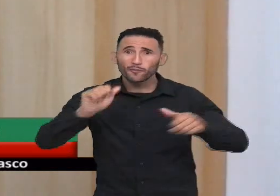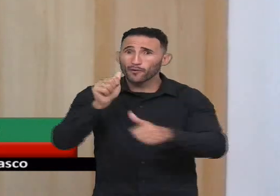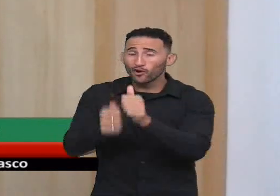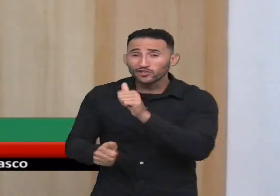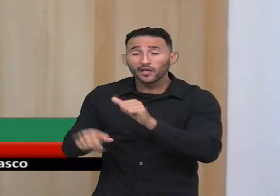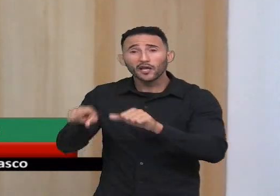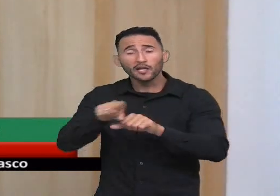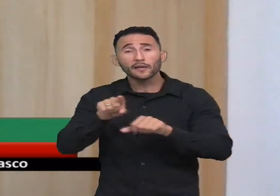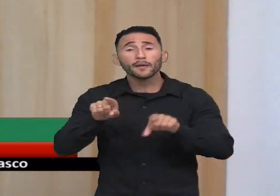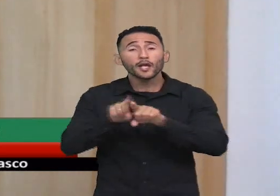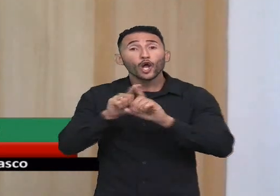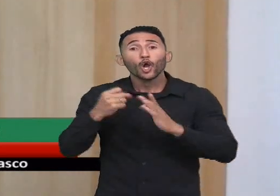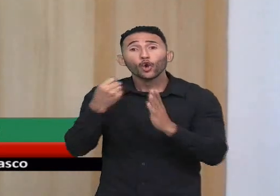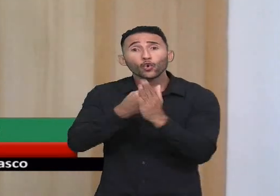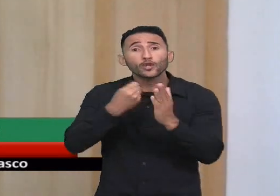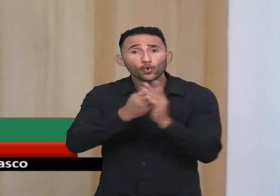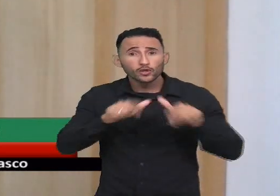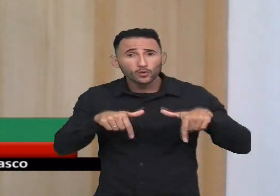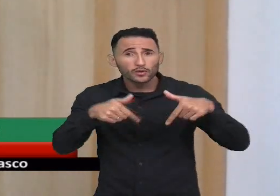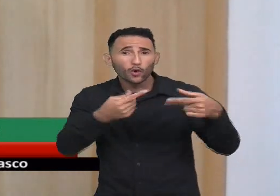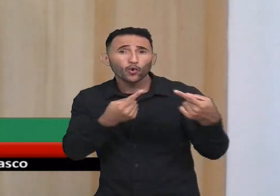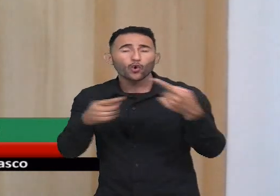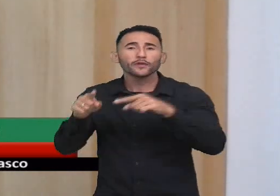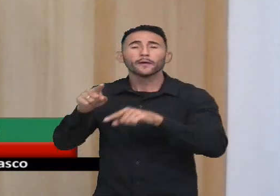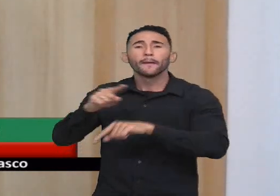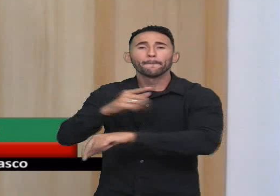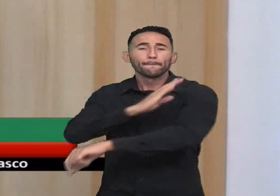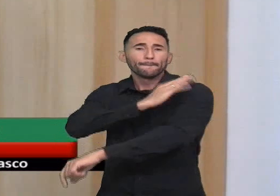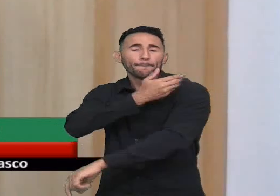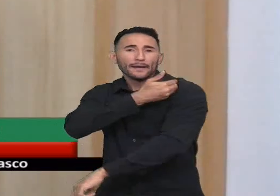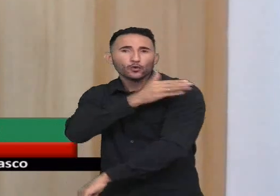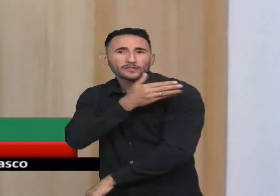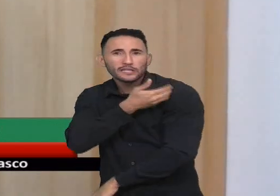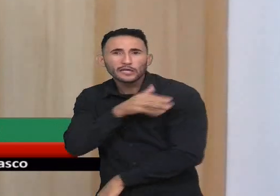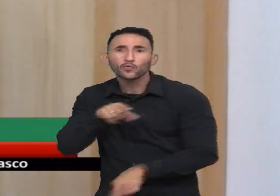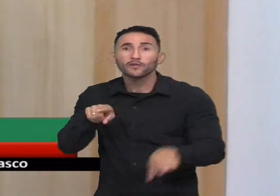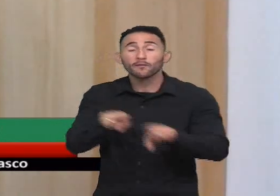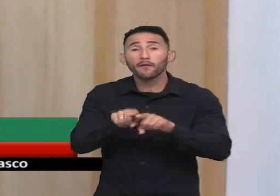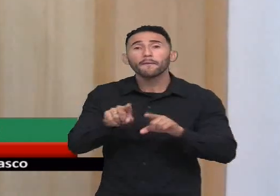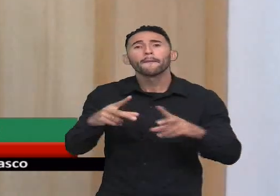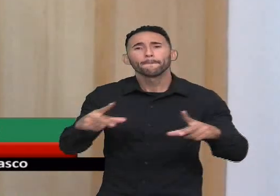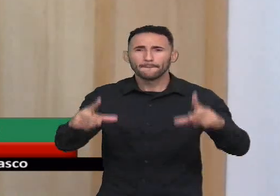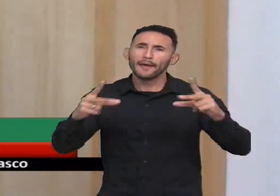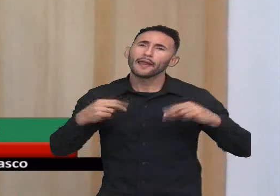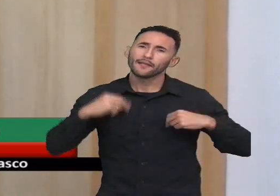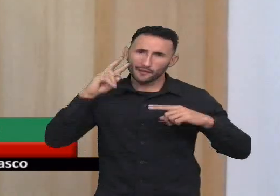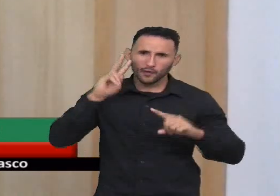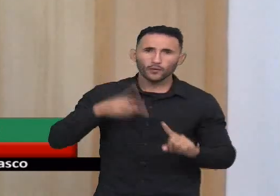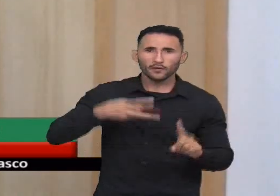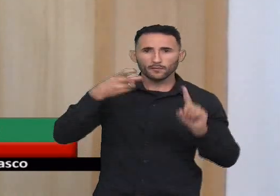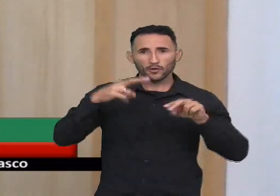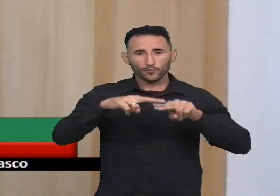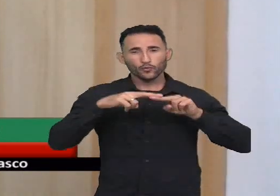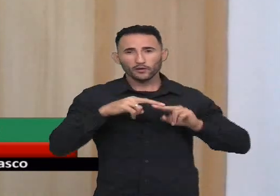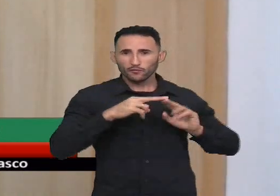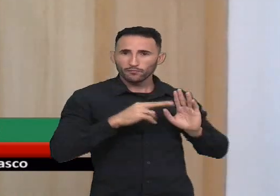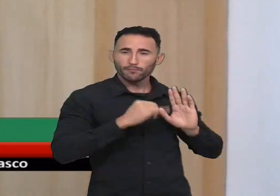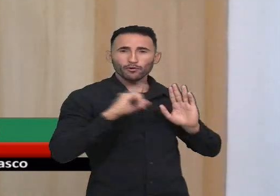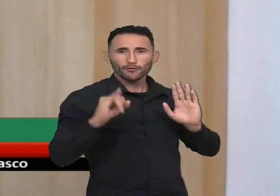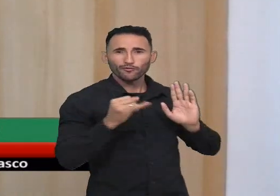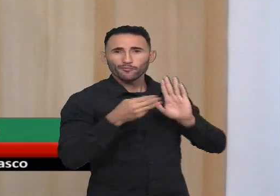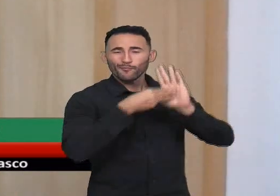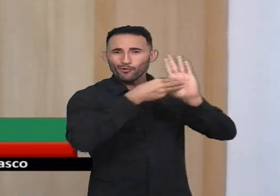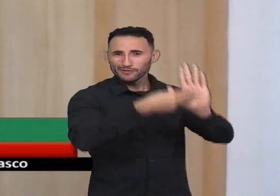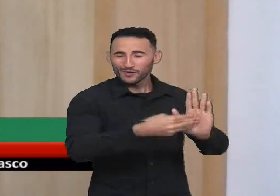o preconceito e a dificuldade, ele vem se destacando no esporte e merece todo o nosso reconhecimento. Por isso, a moção. E hoje fica aqui a